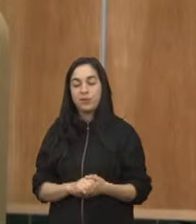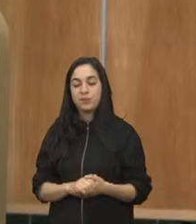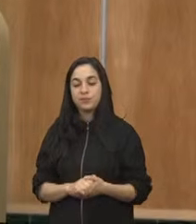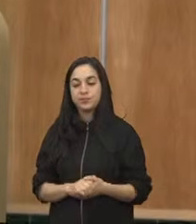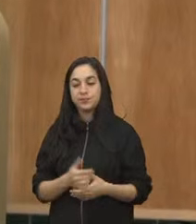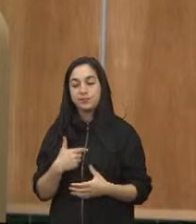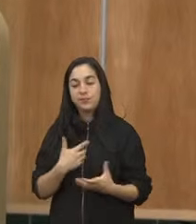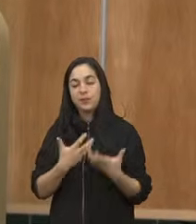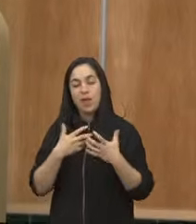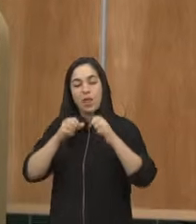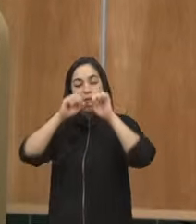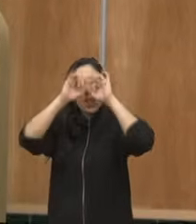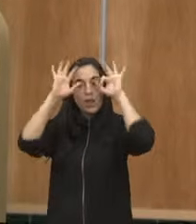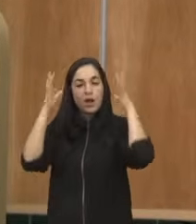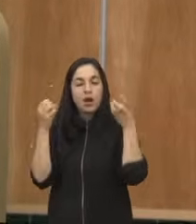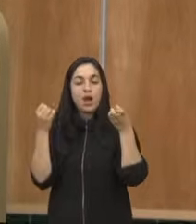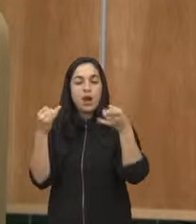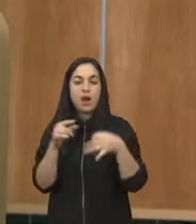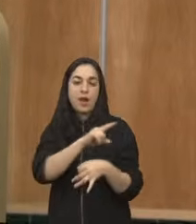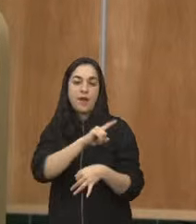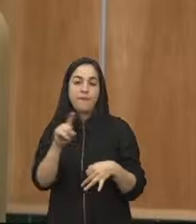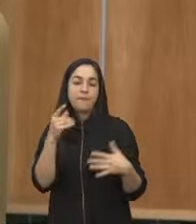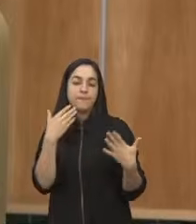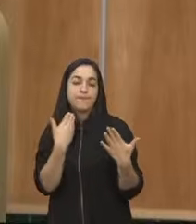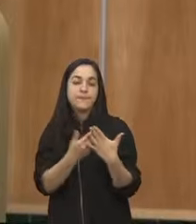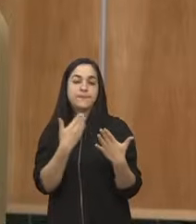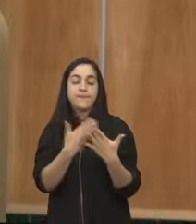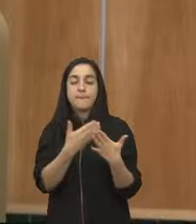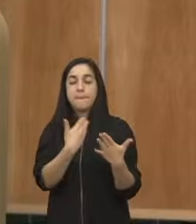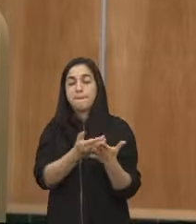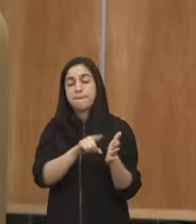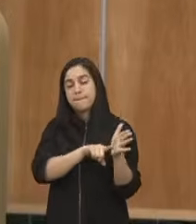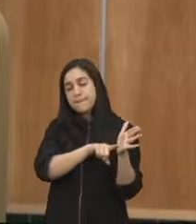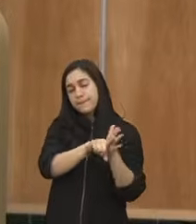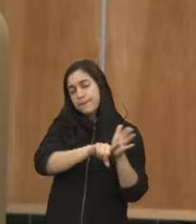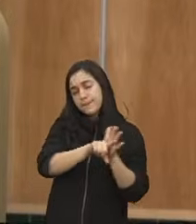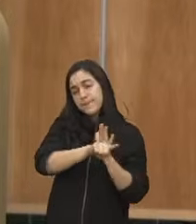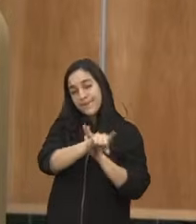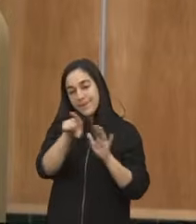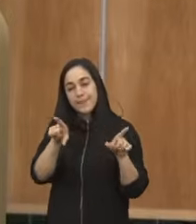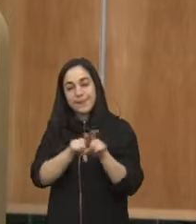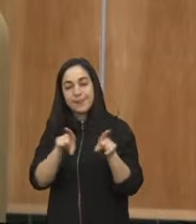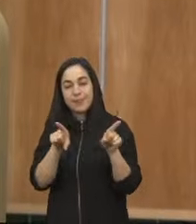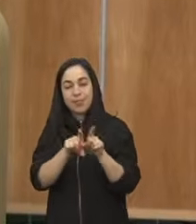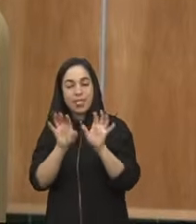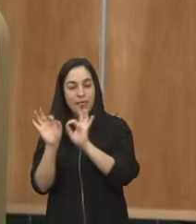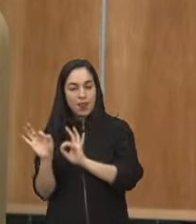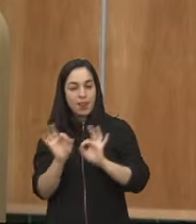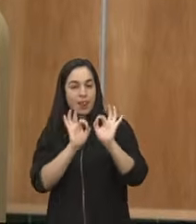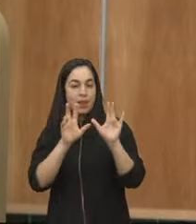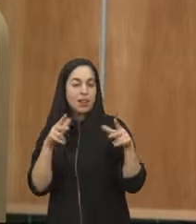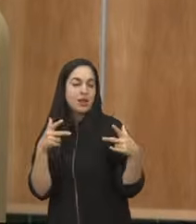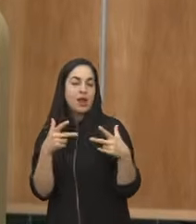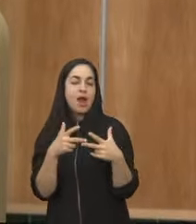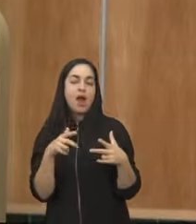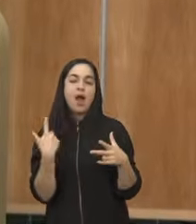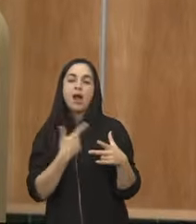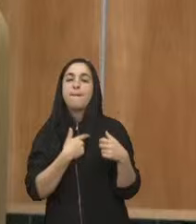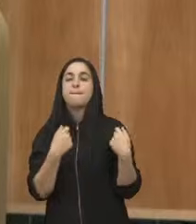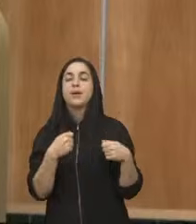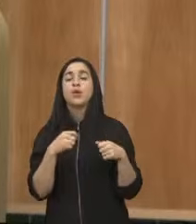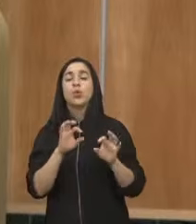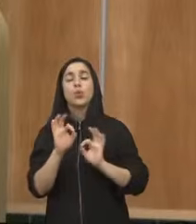E o que eu quero deixar aqui bem claro, para vocês estudantes pesquisarem, e para você que nos assiste pela TV Câmara, que nós temos que ser